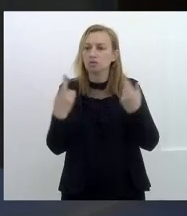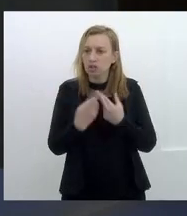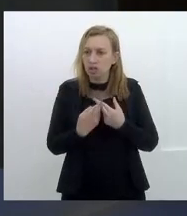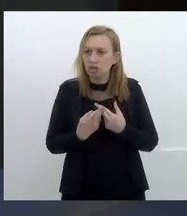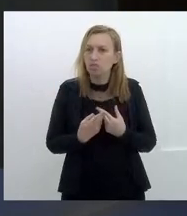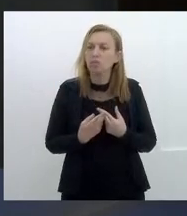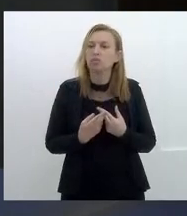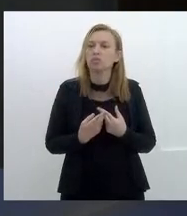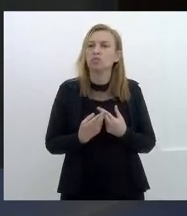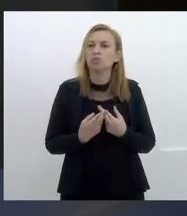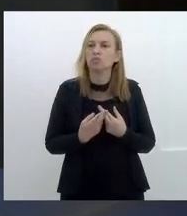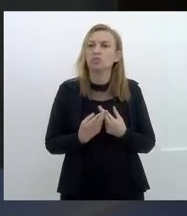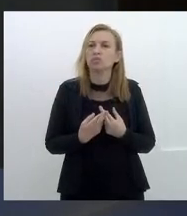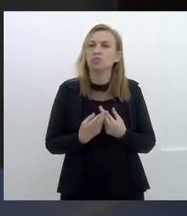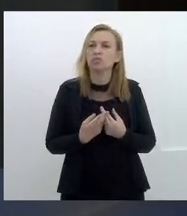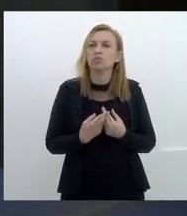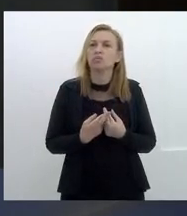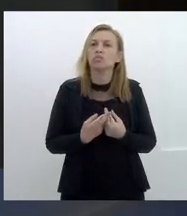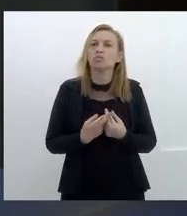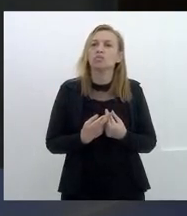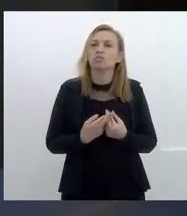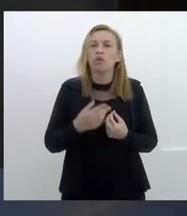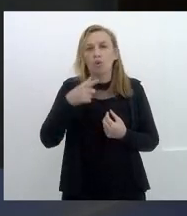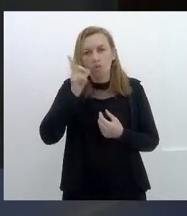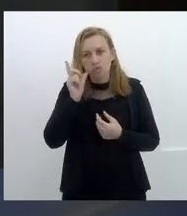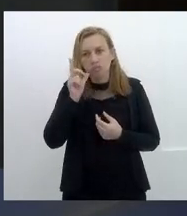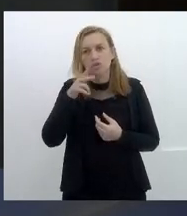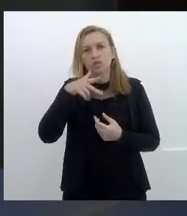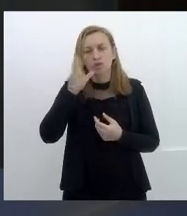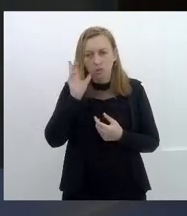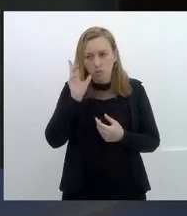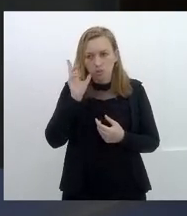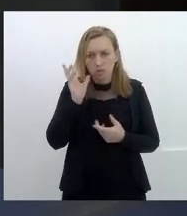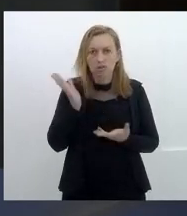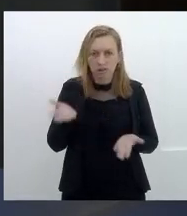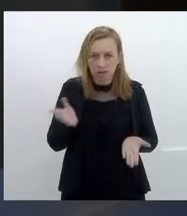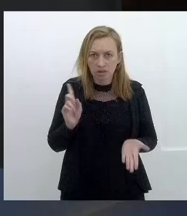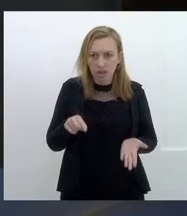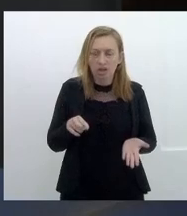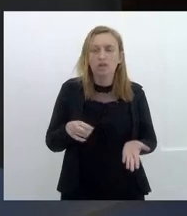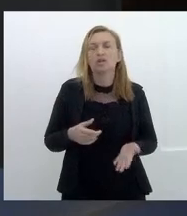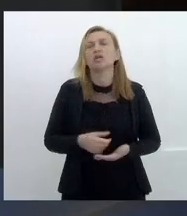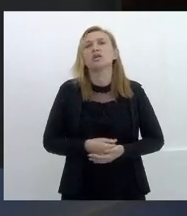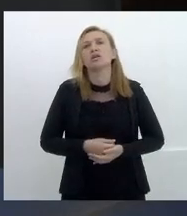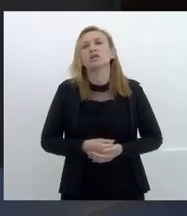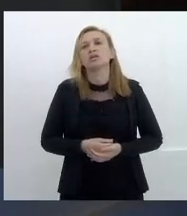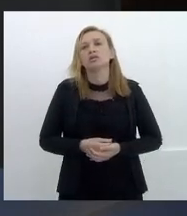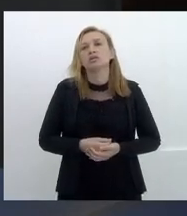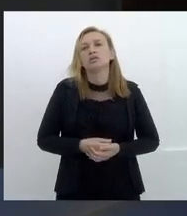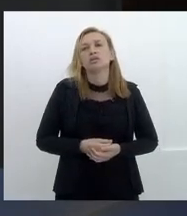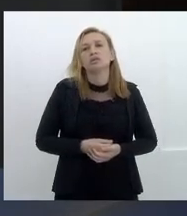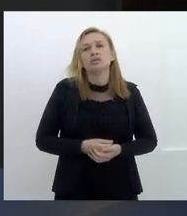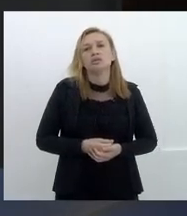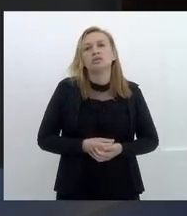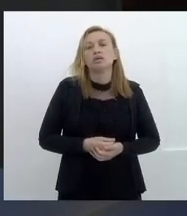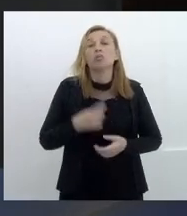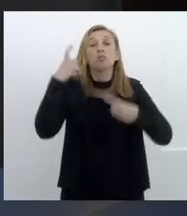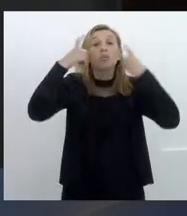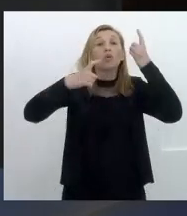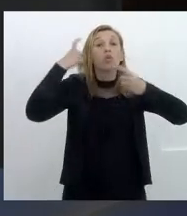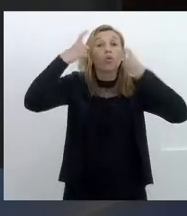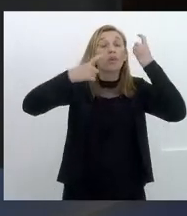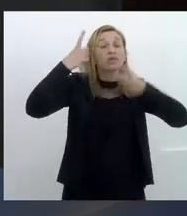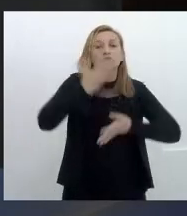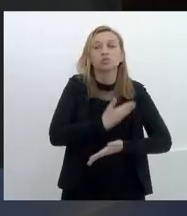que diante ontem e ontem né mas anteriores sobre a preocupação